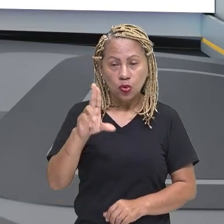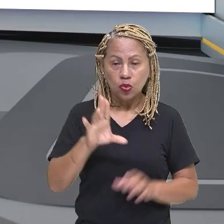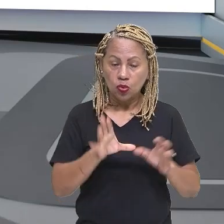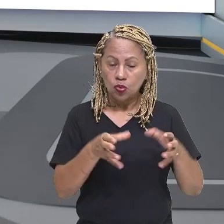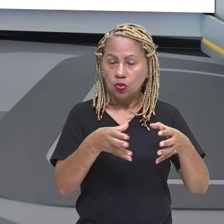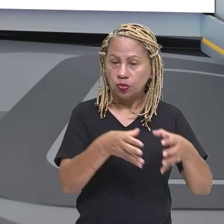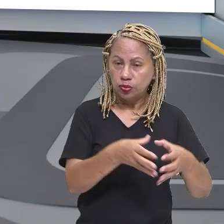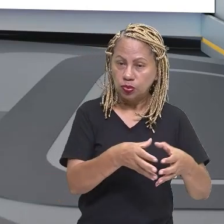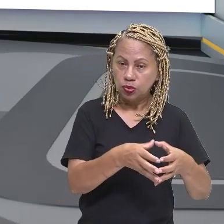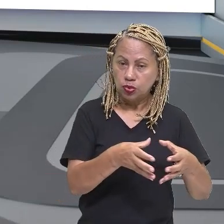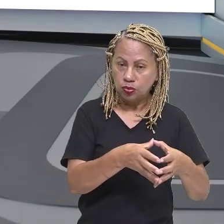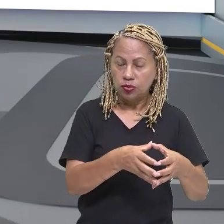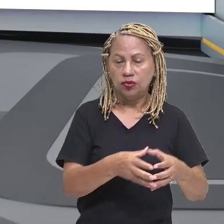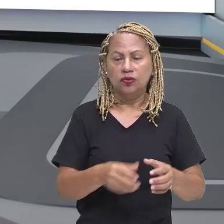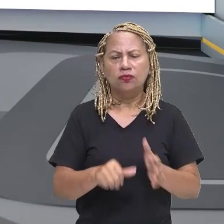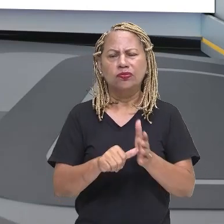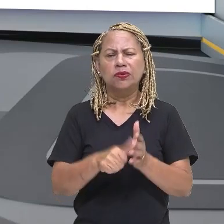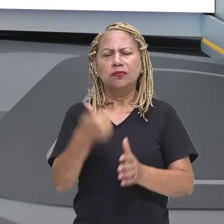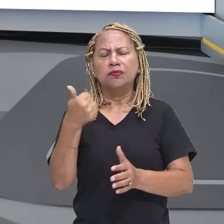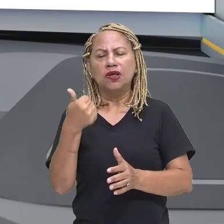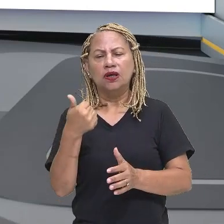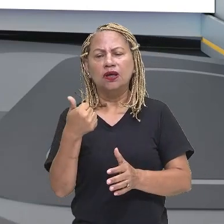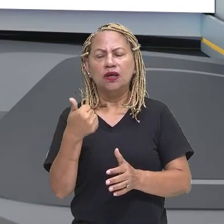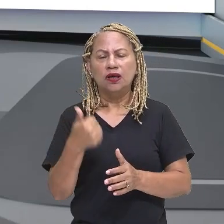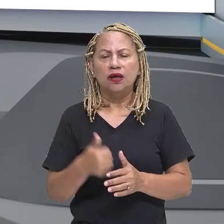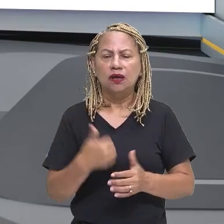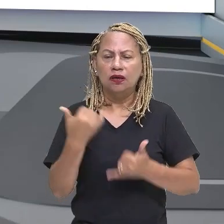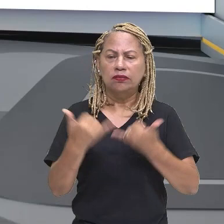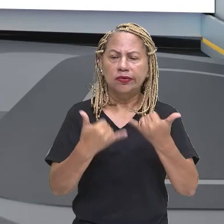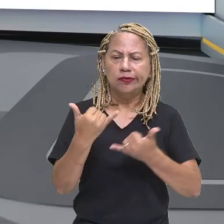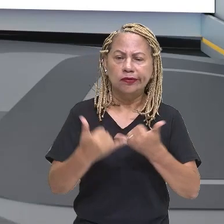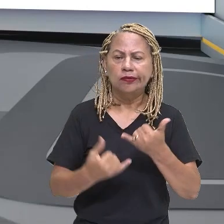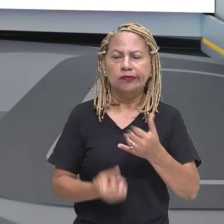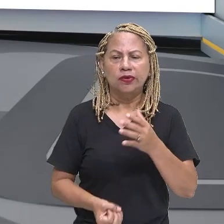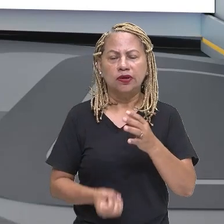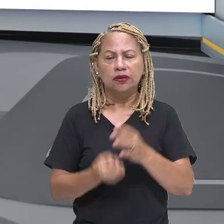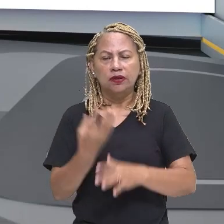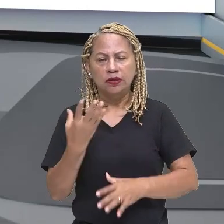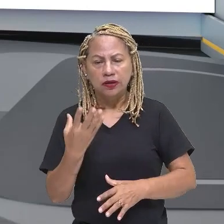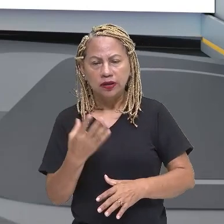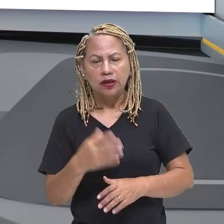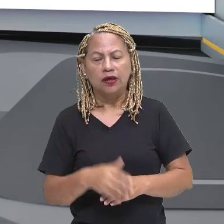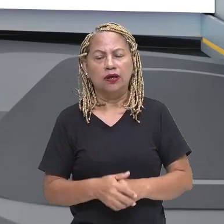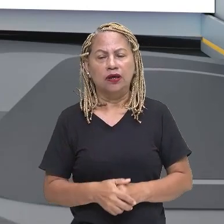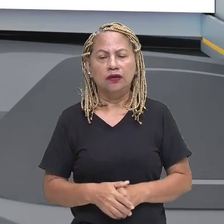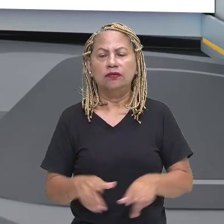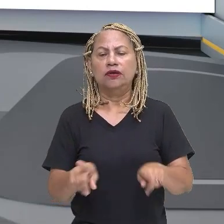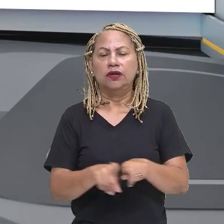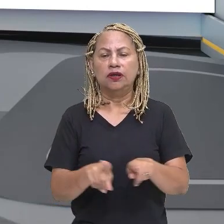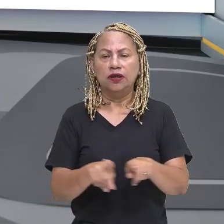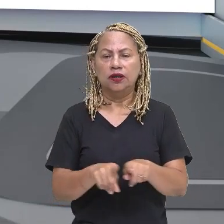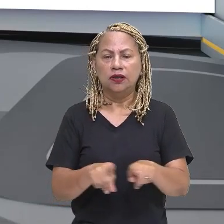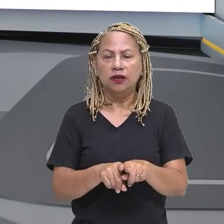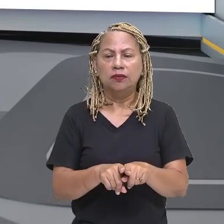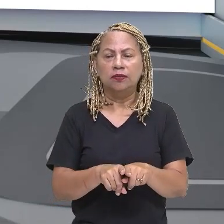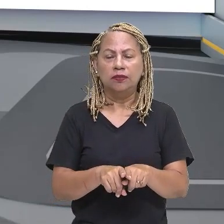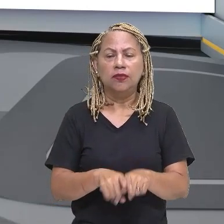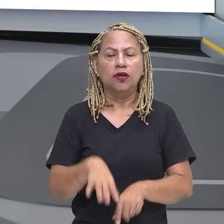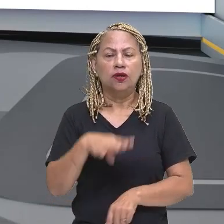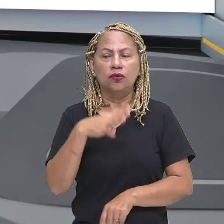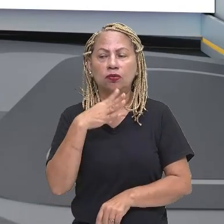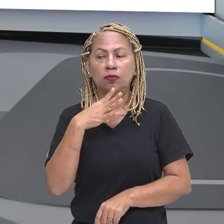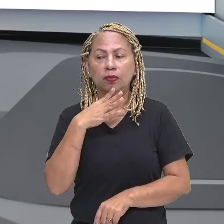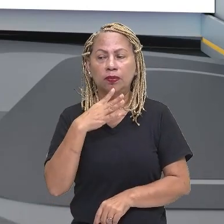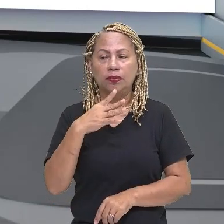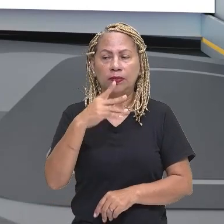primeiro Battle Royale que foi criado é o PlayerUnknown's Battleground, também conhecido como PUBG. Em seguida